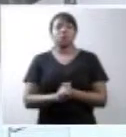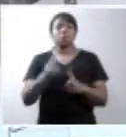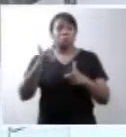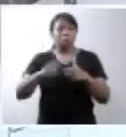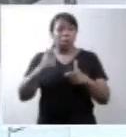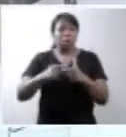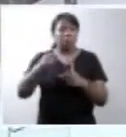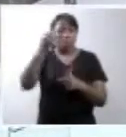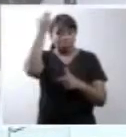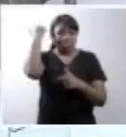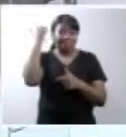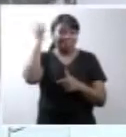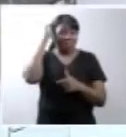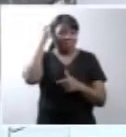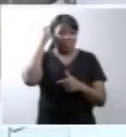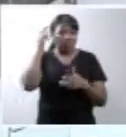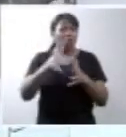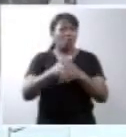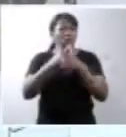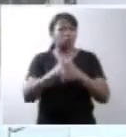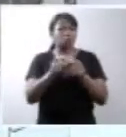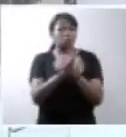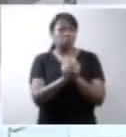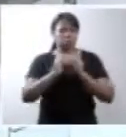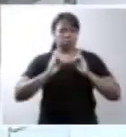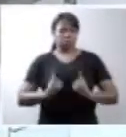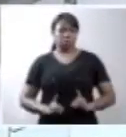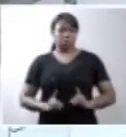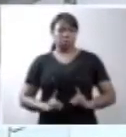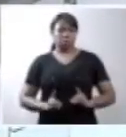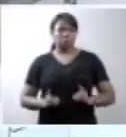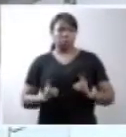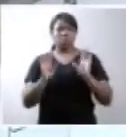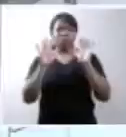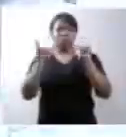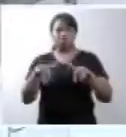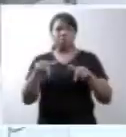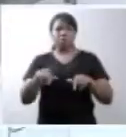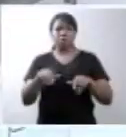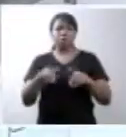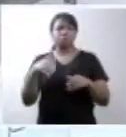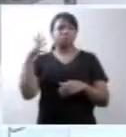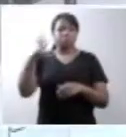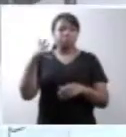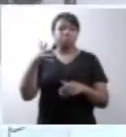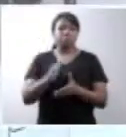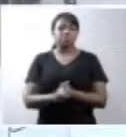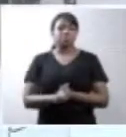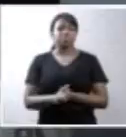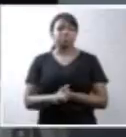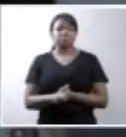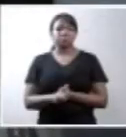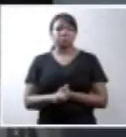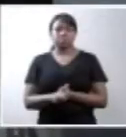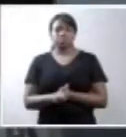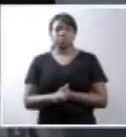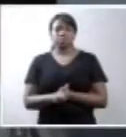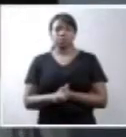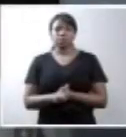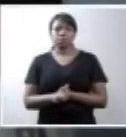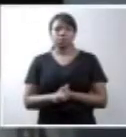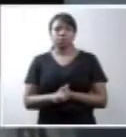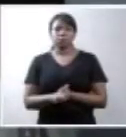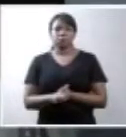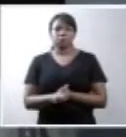falia se confunde com deficiência para os fins da convenção? Eu já havia, inclusive, anotado